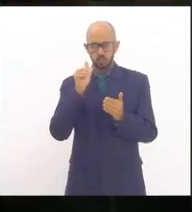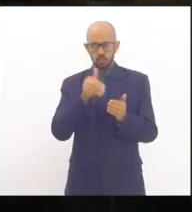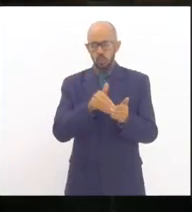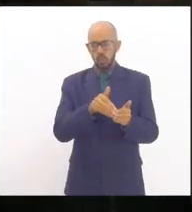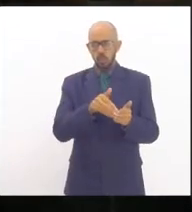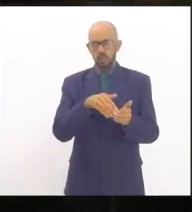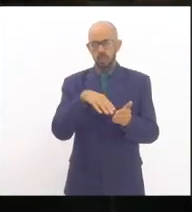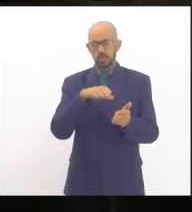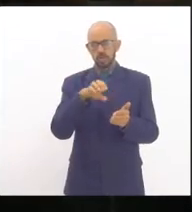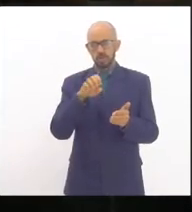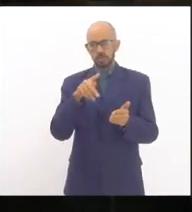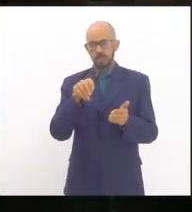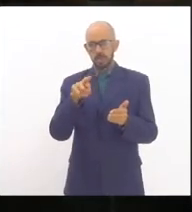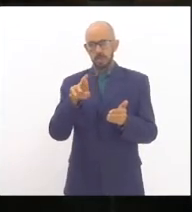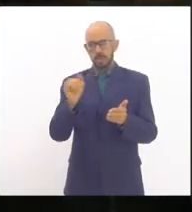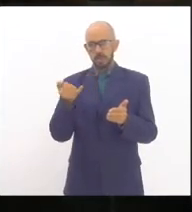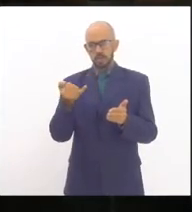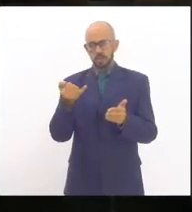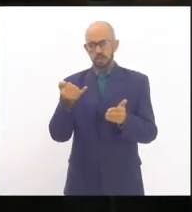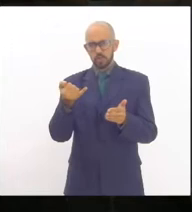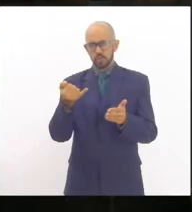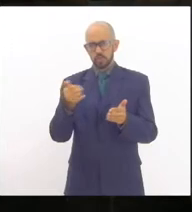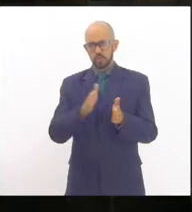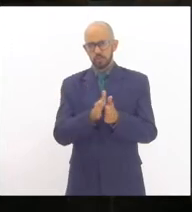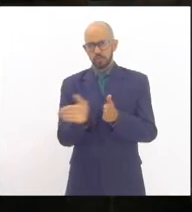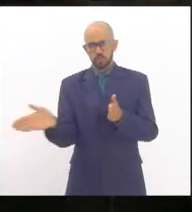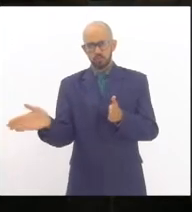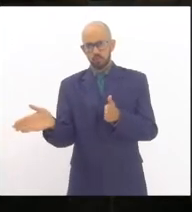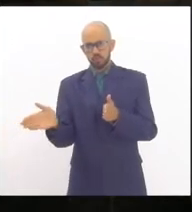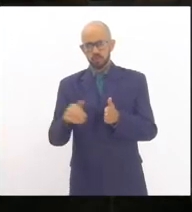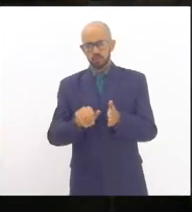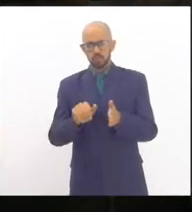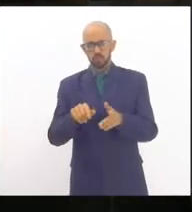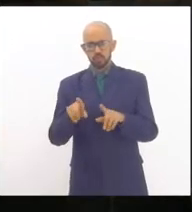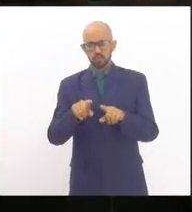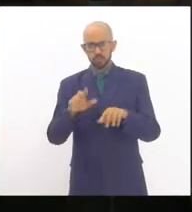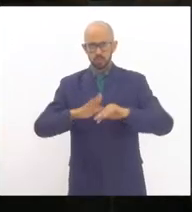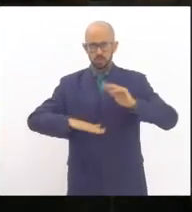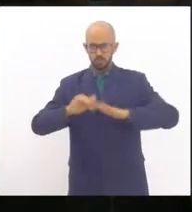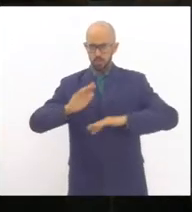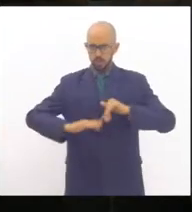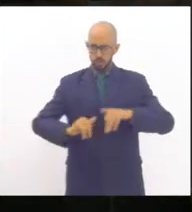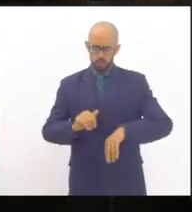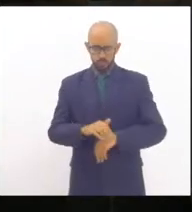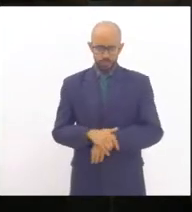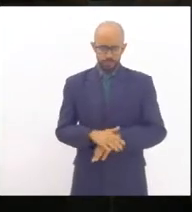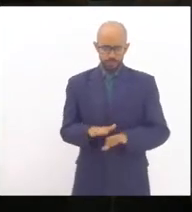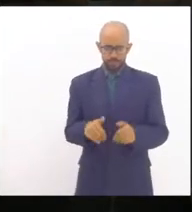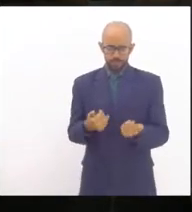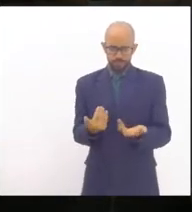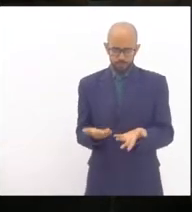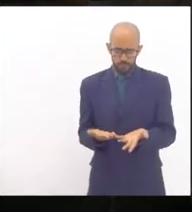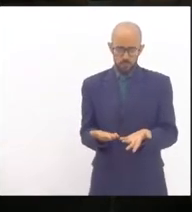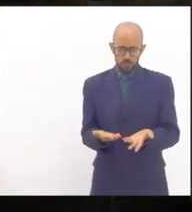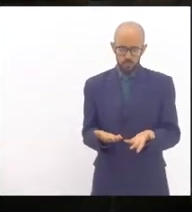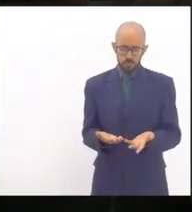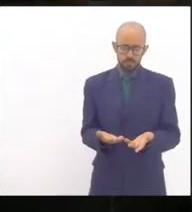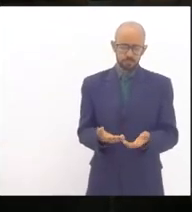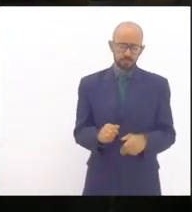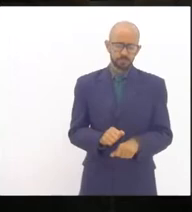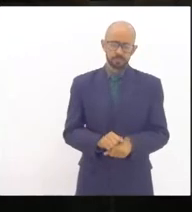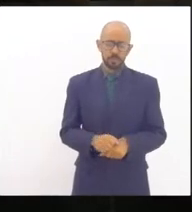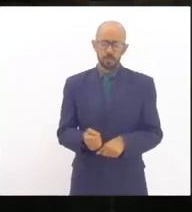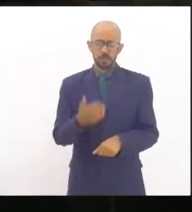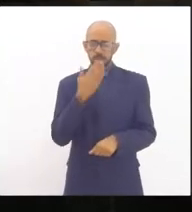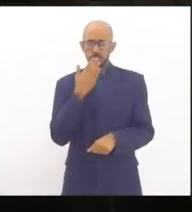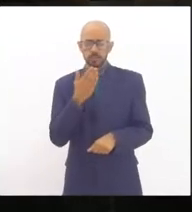ceperj em desvio de função então serve e a presente solicitação de